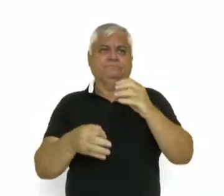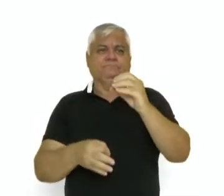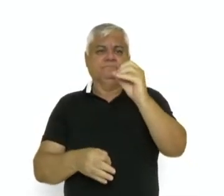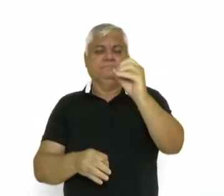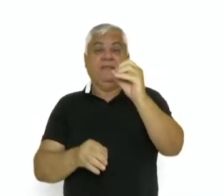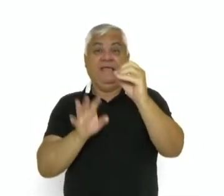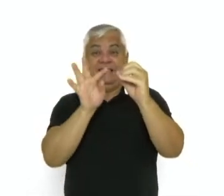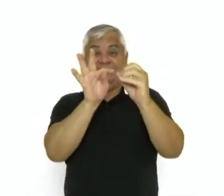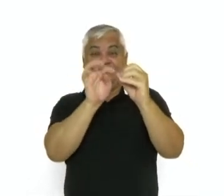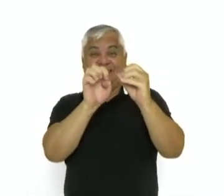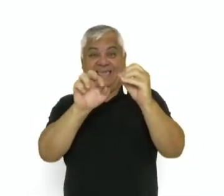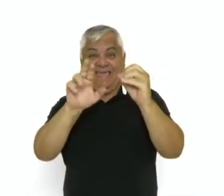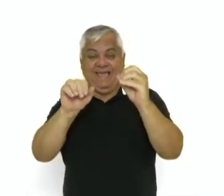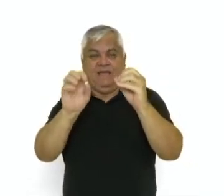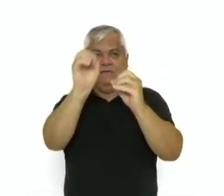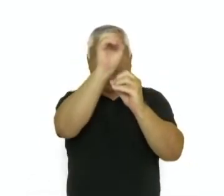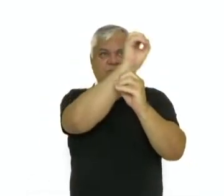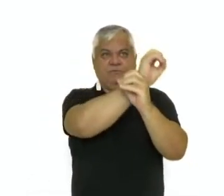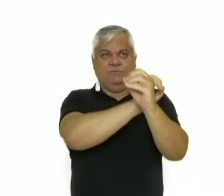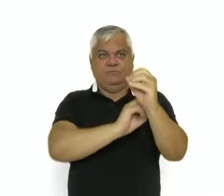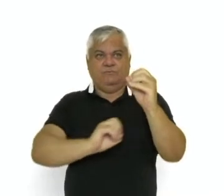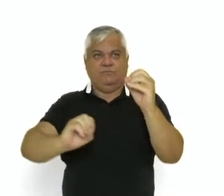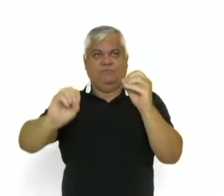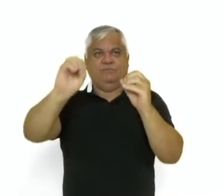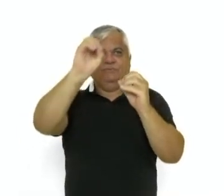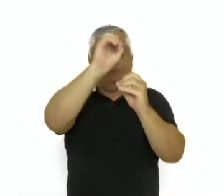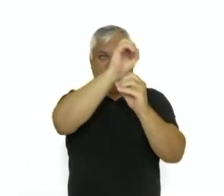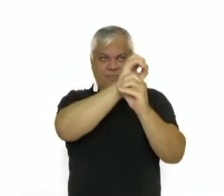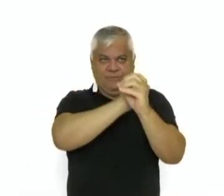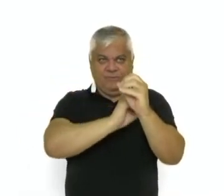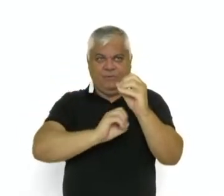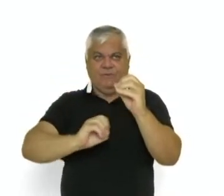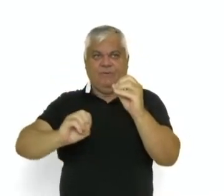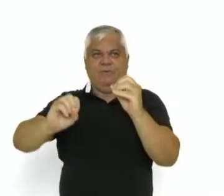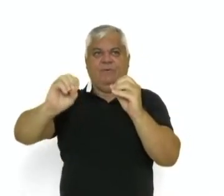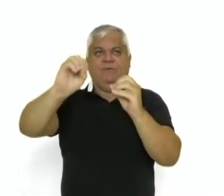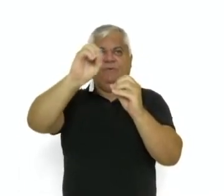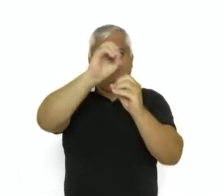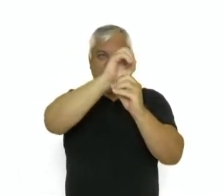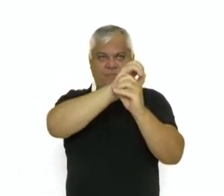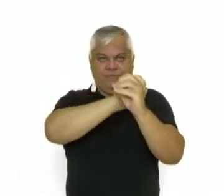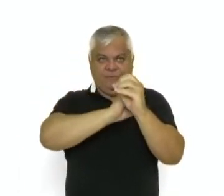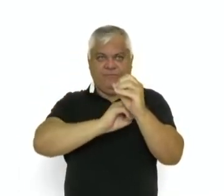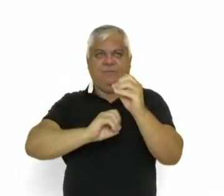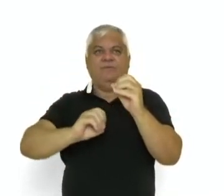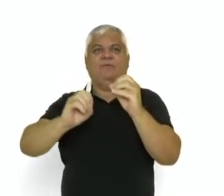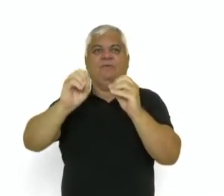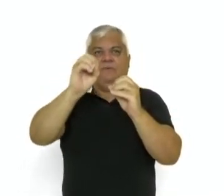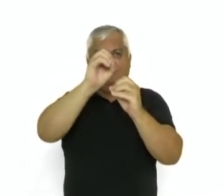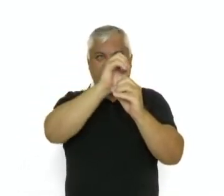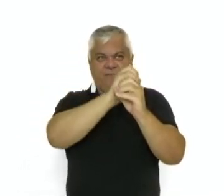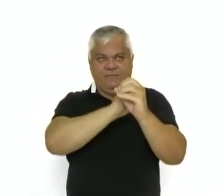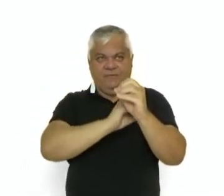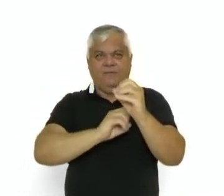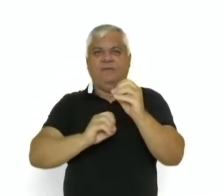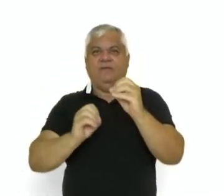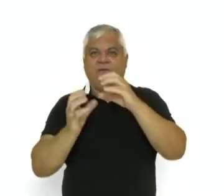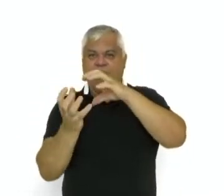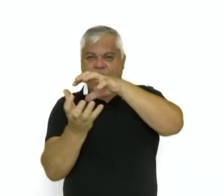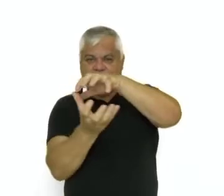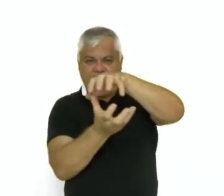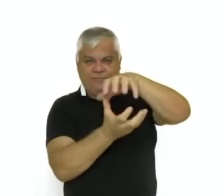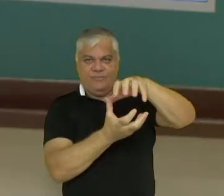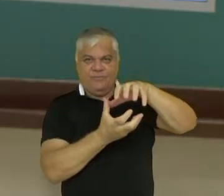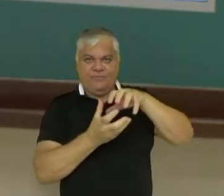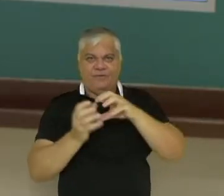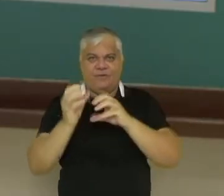observamos sempre a mesma face. Né? Então veja que doido aqui, né? Olha que bonitinho. Então você tem aqui o movimento